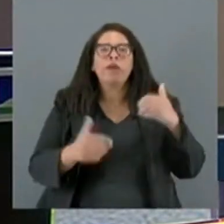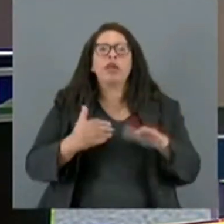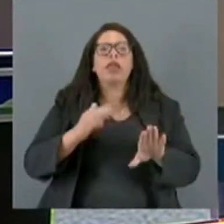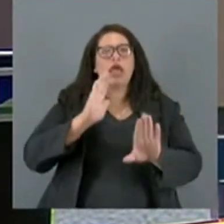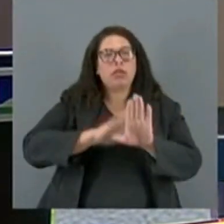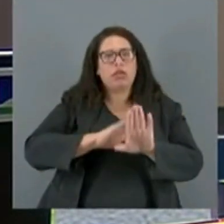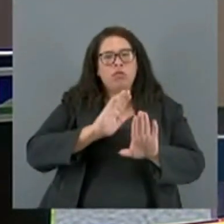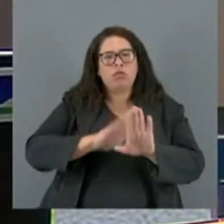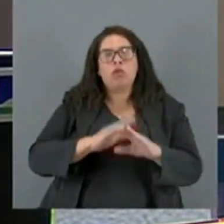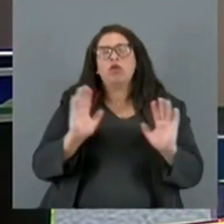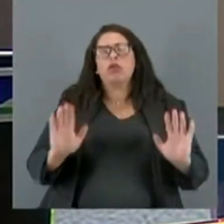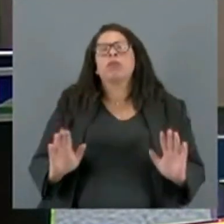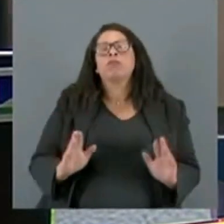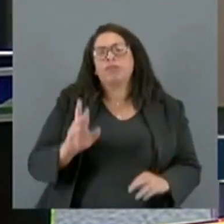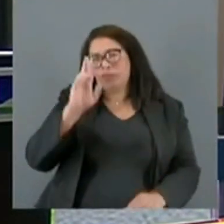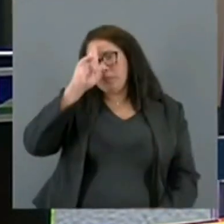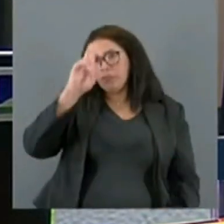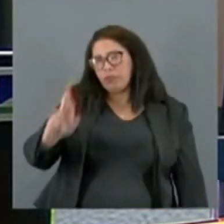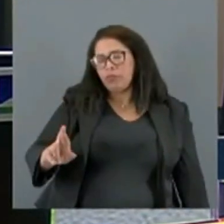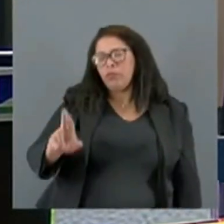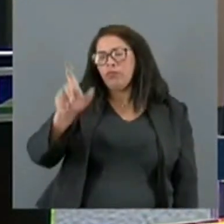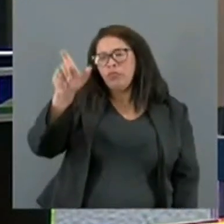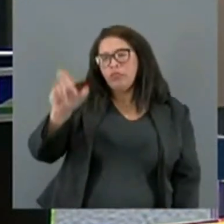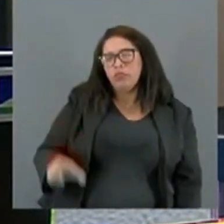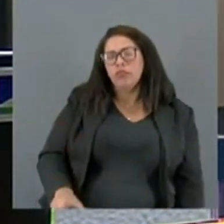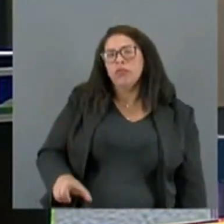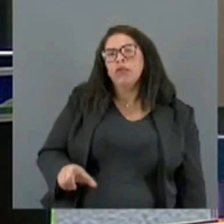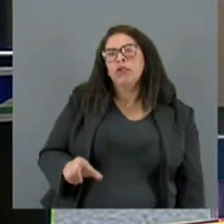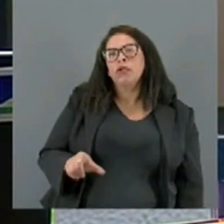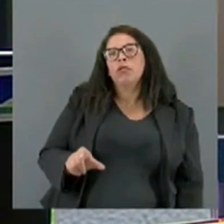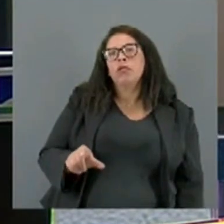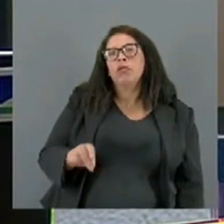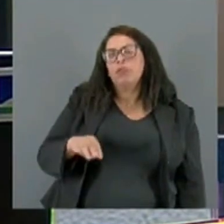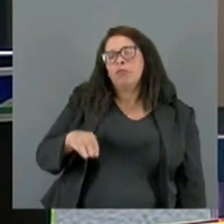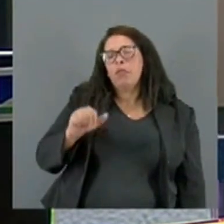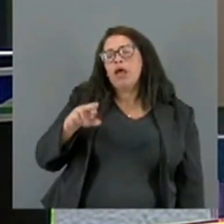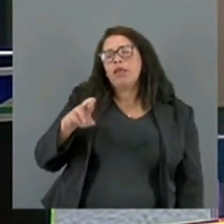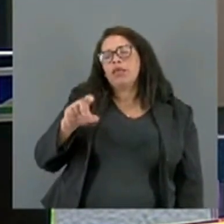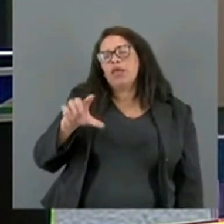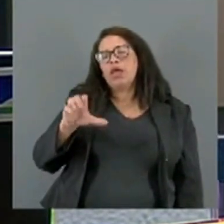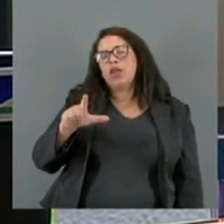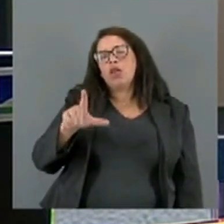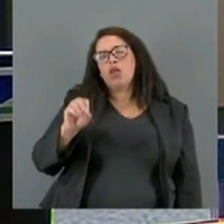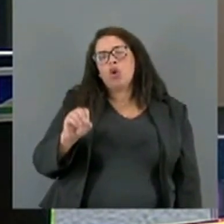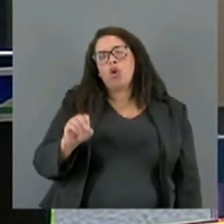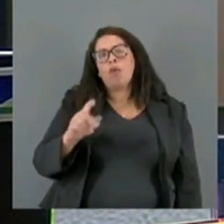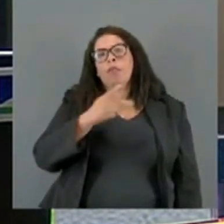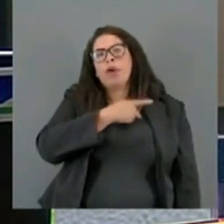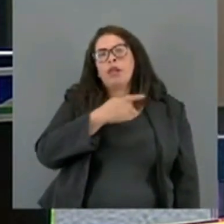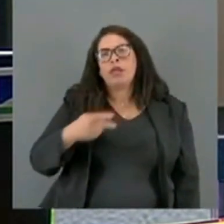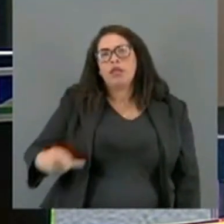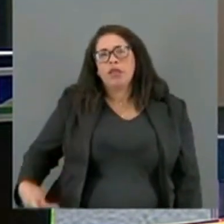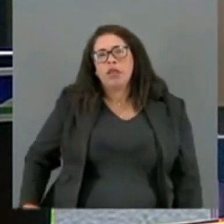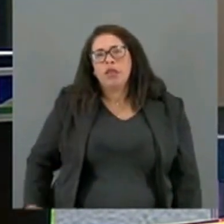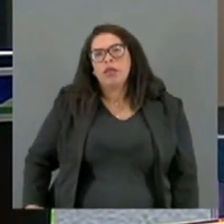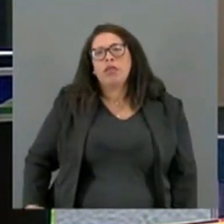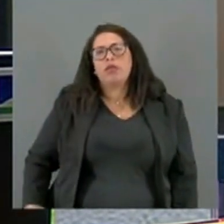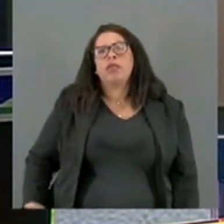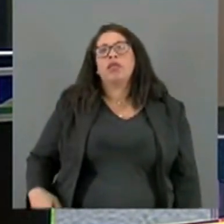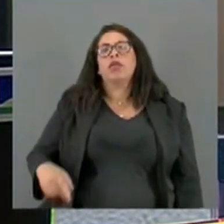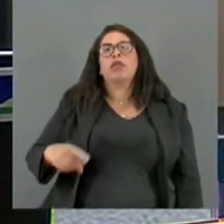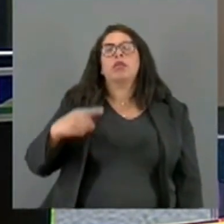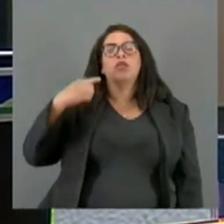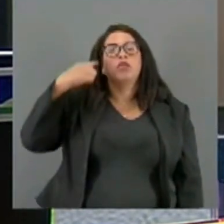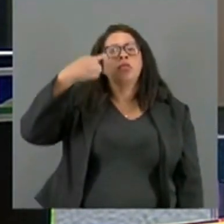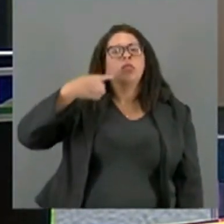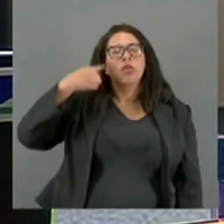Excelentíssimo senhor Dr. José Alberto Simonetti, presidente da Ordem dos